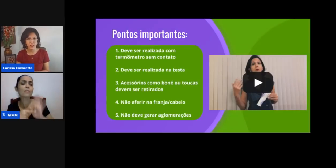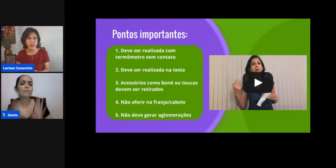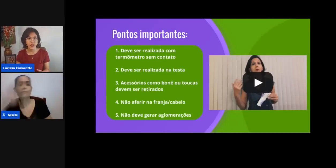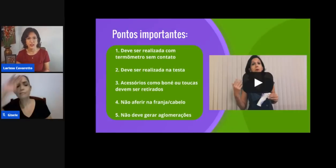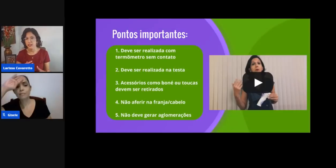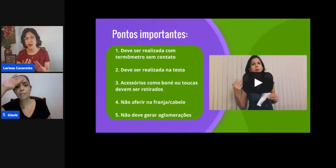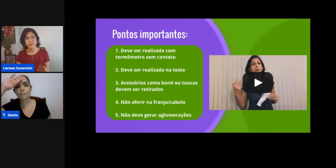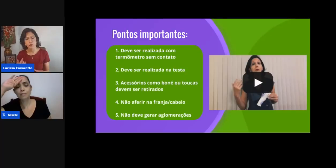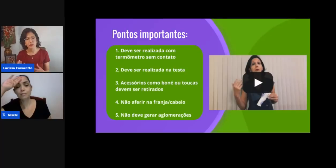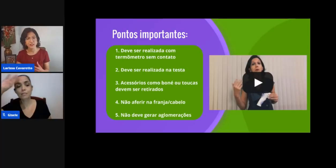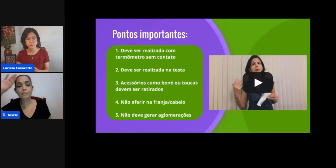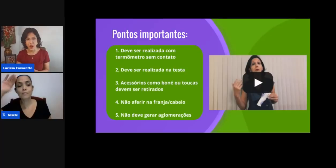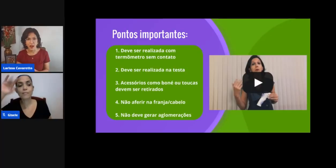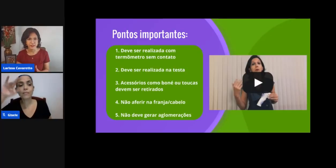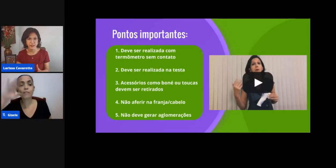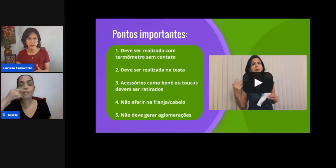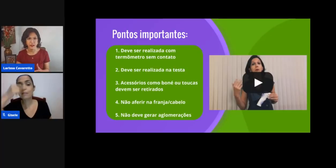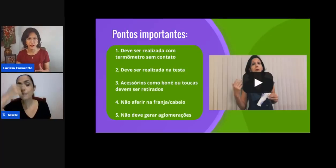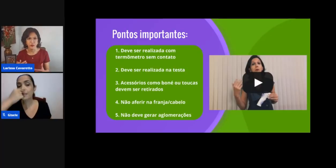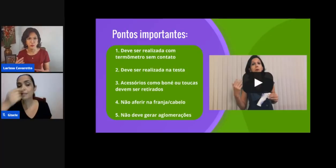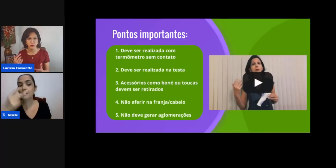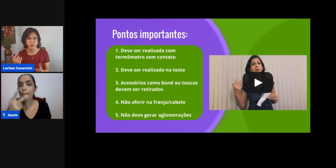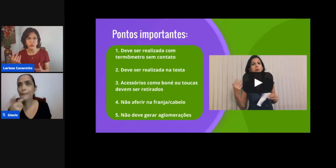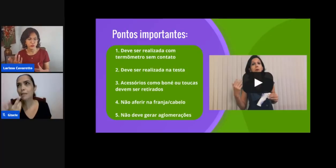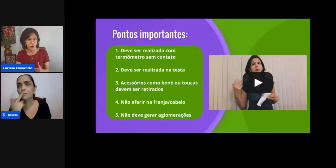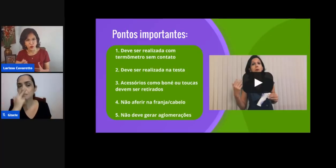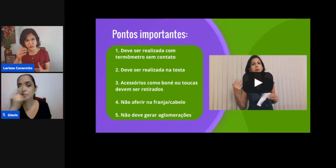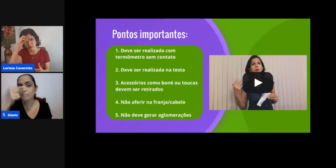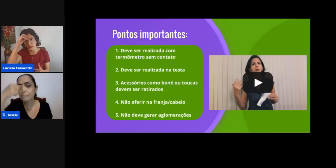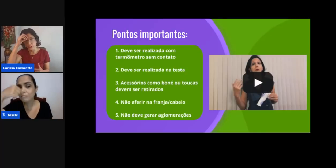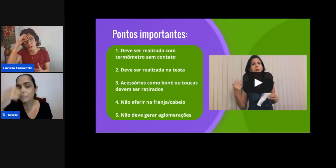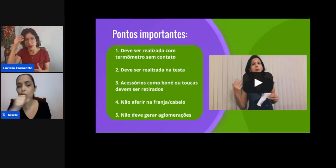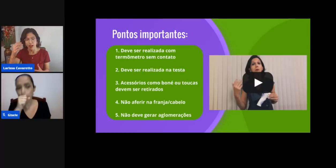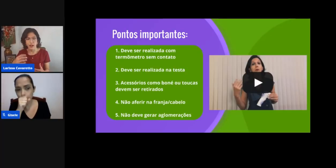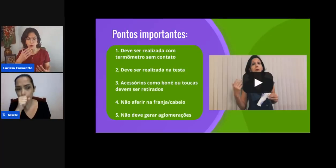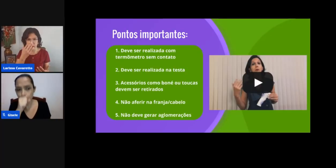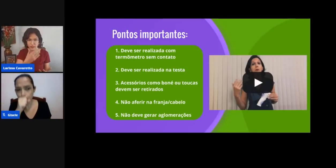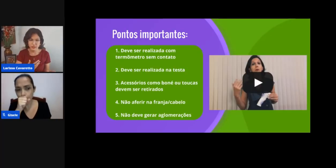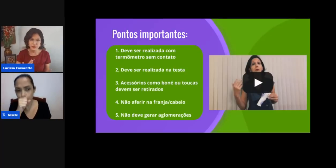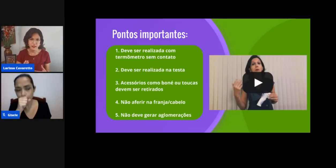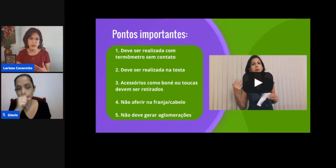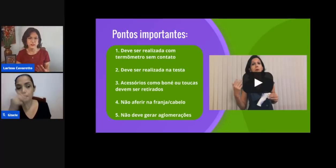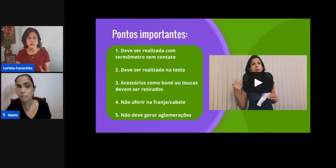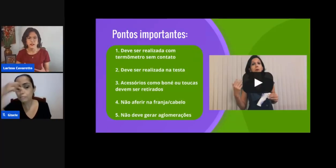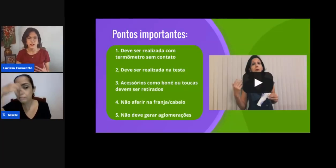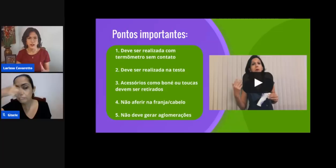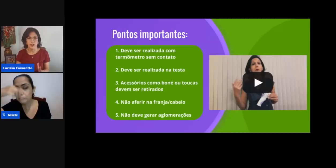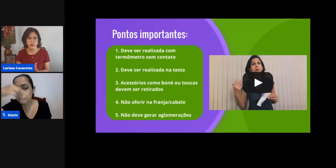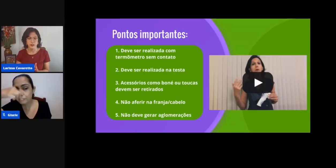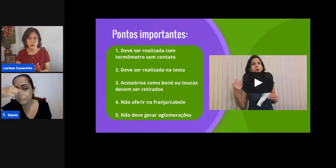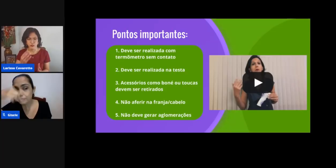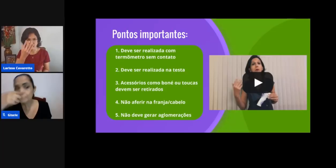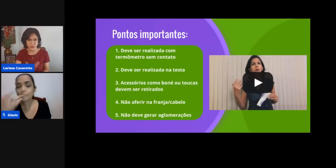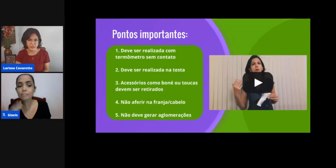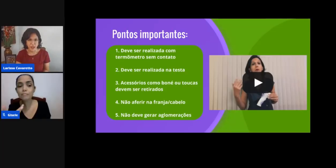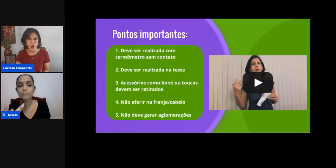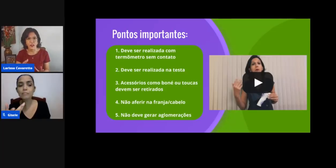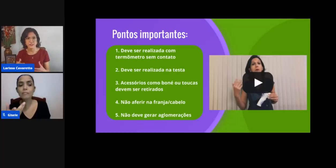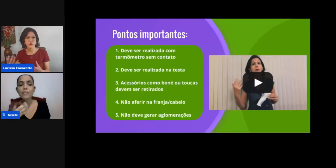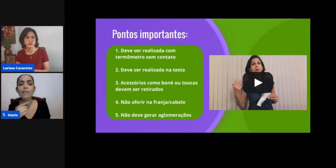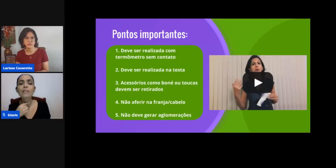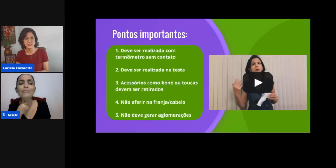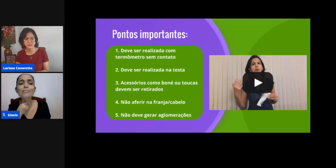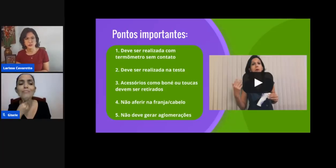Covid. Elas têm mais sintomas gripais, né? Como tosse, coriza, congestão